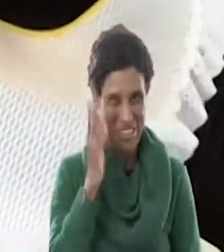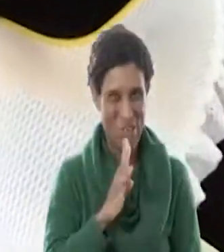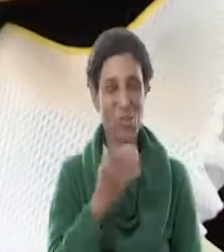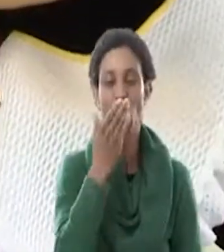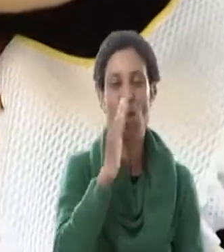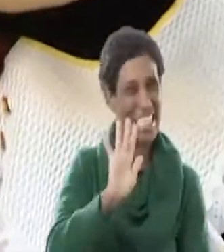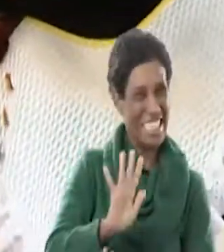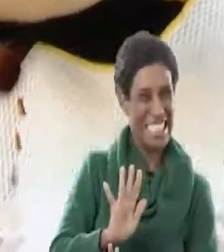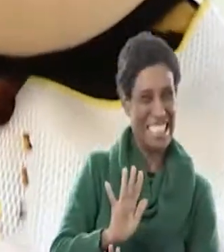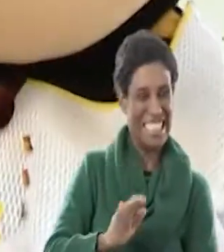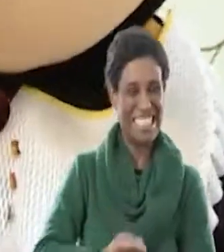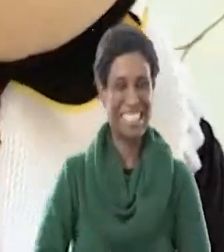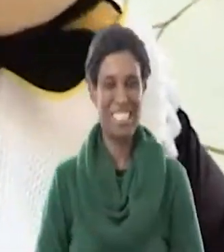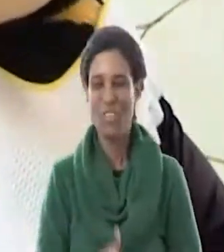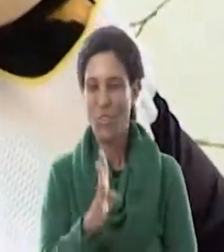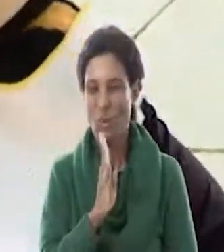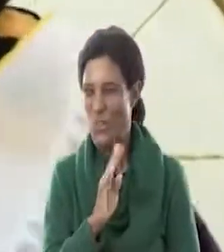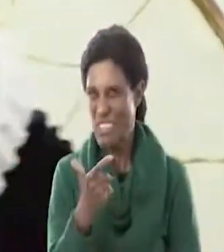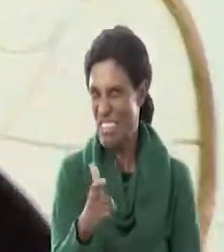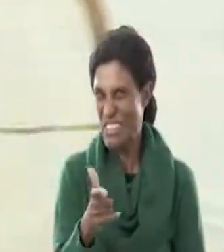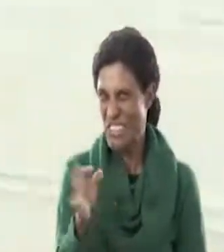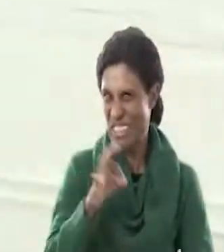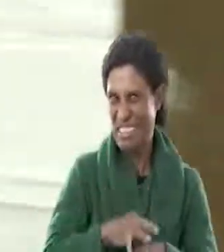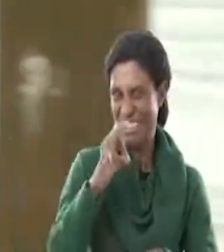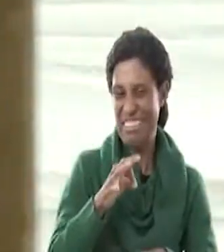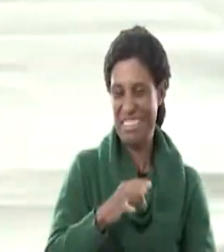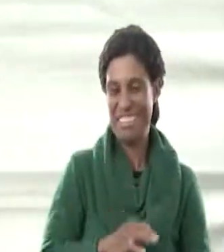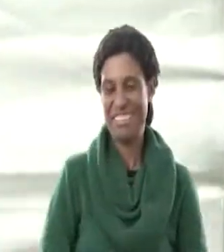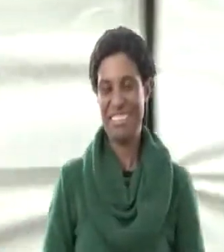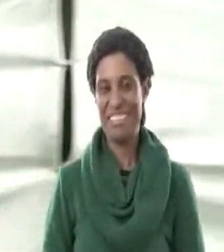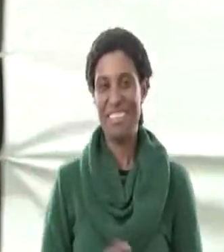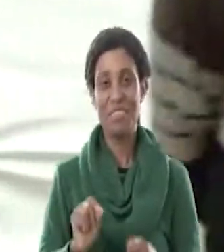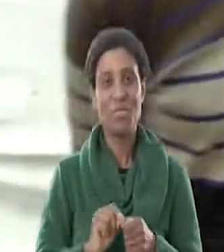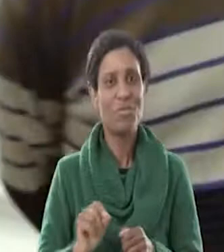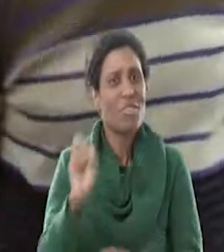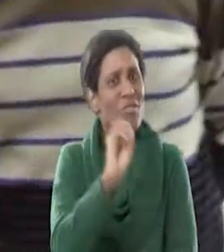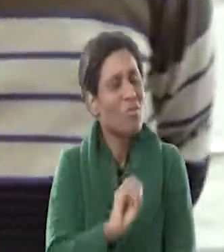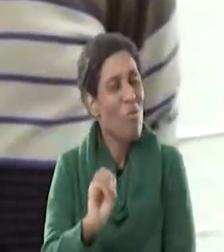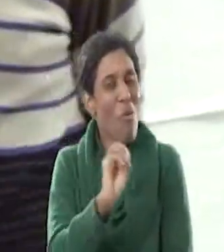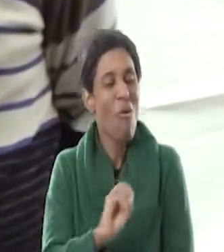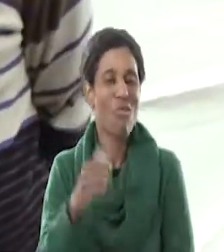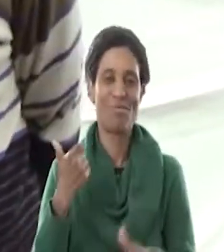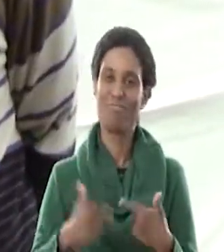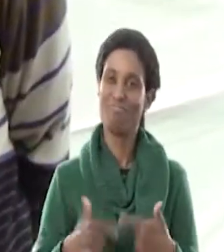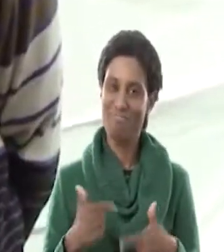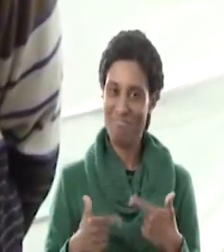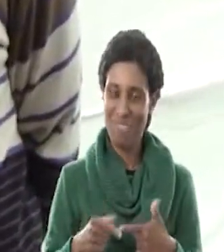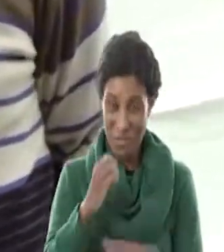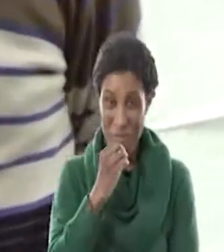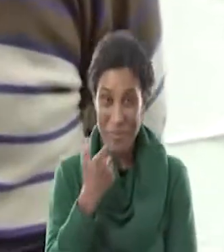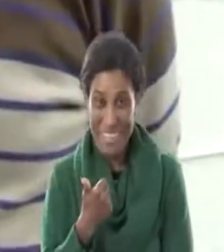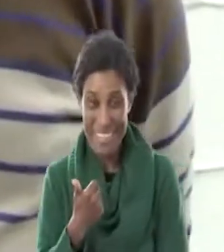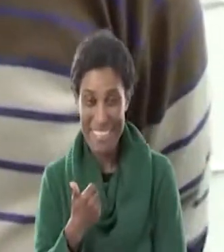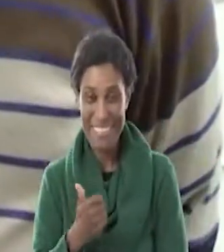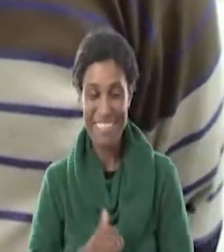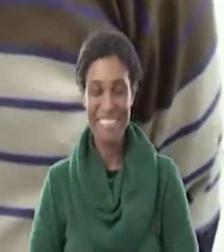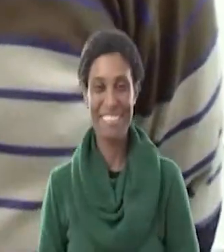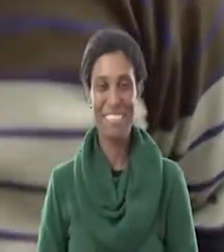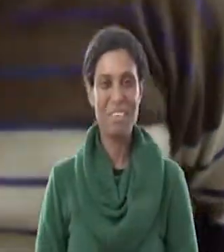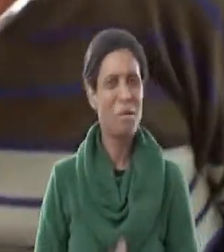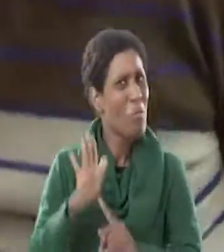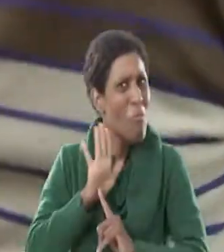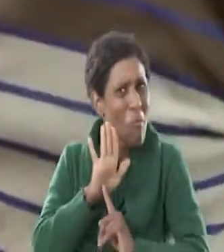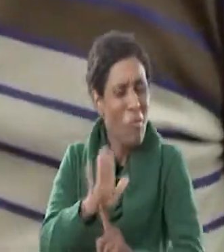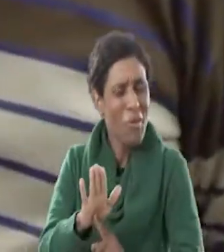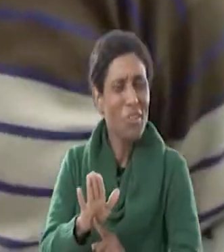aqui. Beijo pra ti. Vamos lá conhecer as abelhas que não têm ferrão, que estão fazendo o maior sucesso aqui. Seu Evaldo, tudo bom?